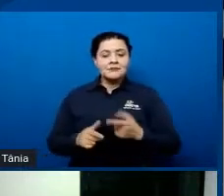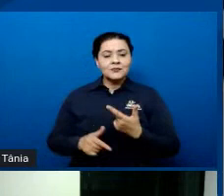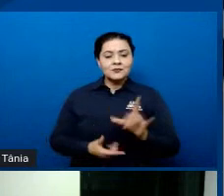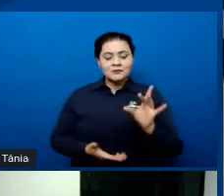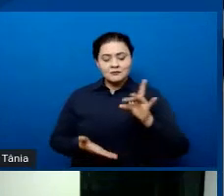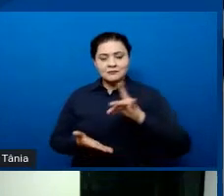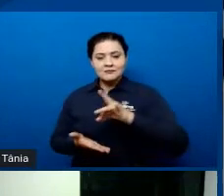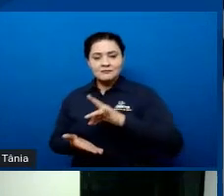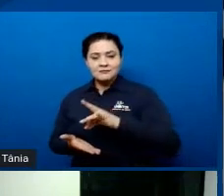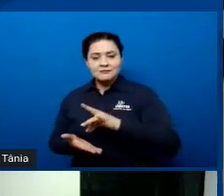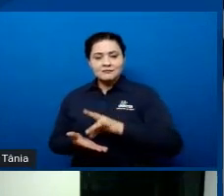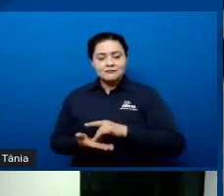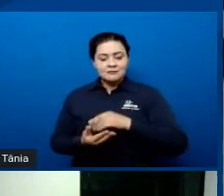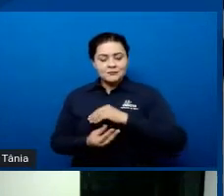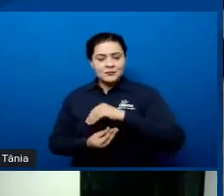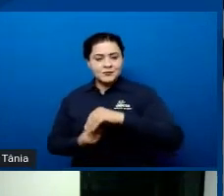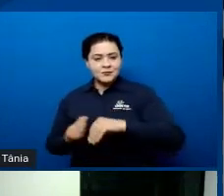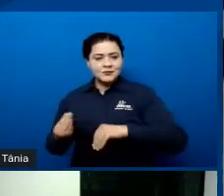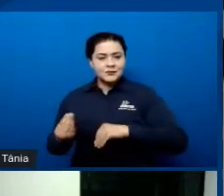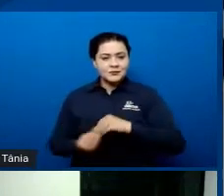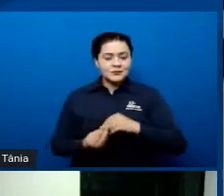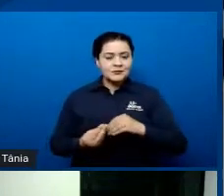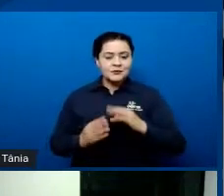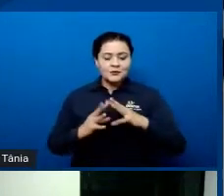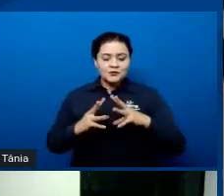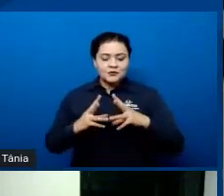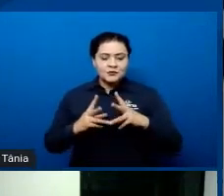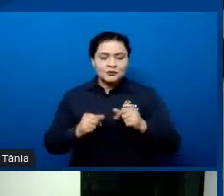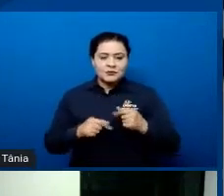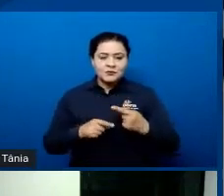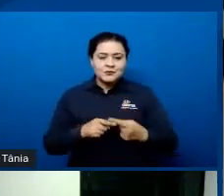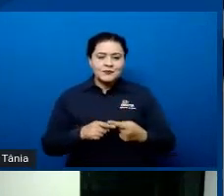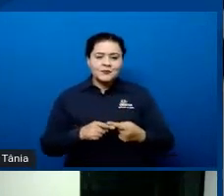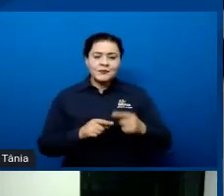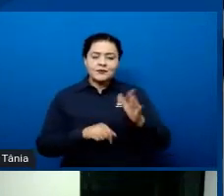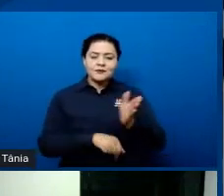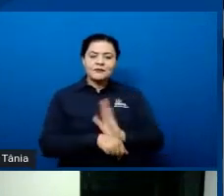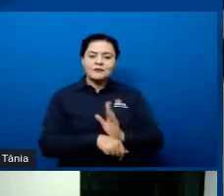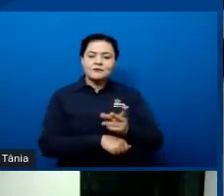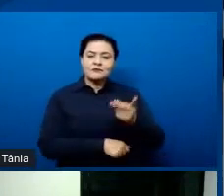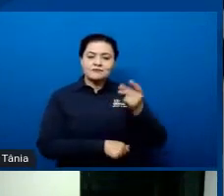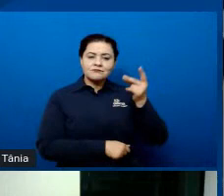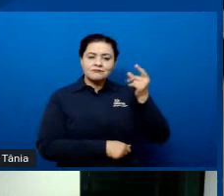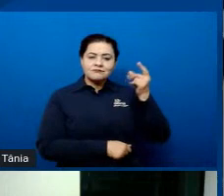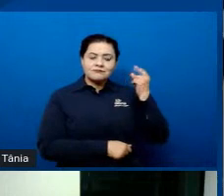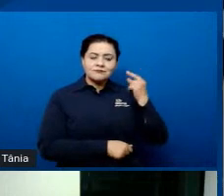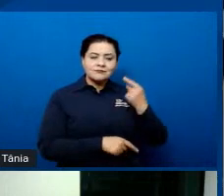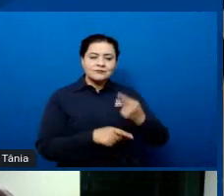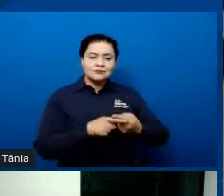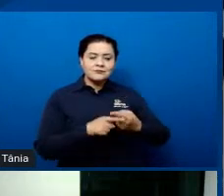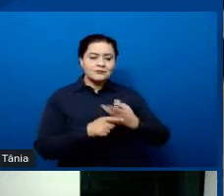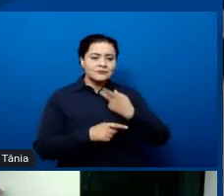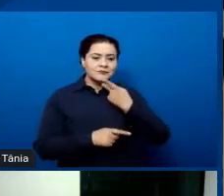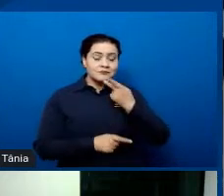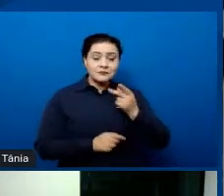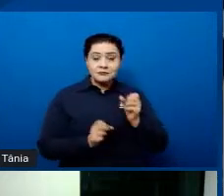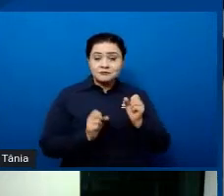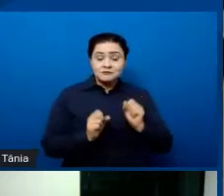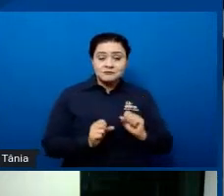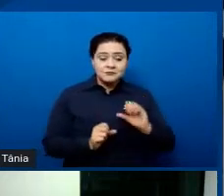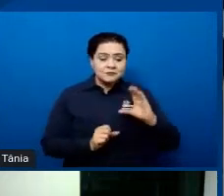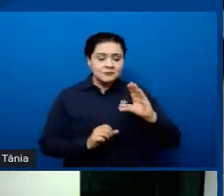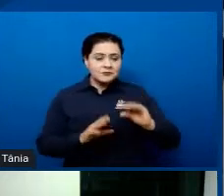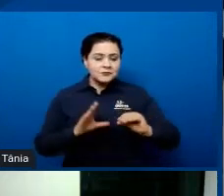tudo isso aí, tá? Que é aquilo que a gente via nos filmes antigos, né? Quando o pessoal chamava assim, eles podiam mexer